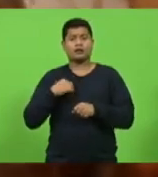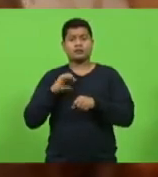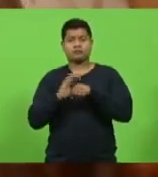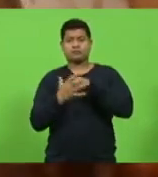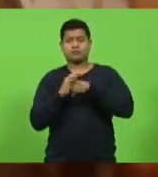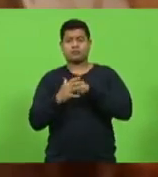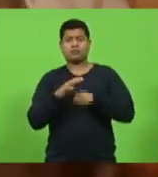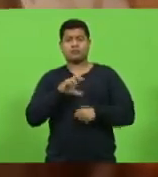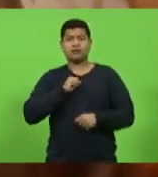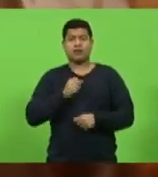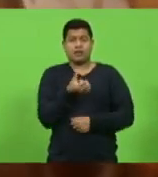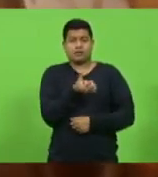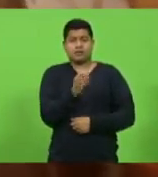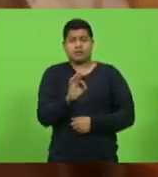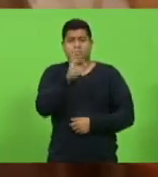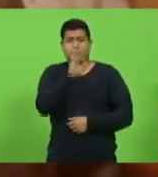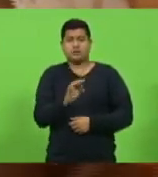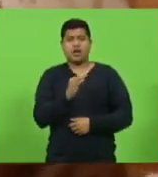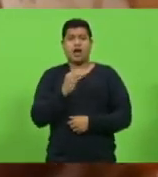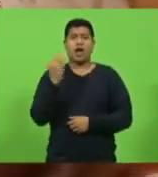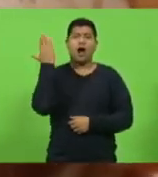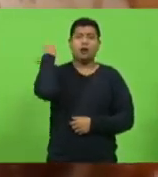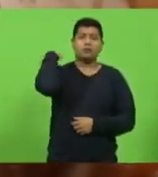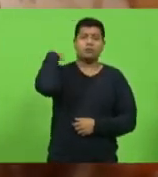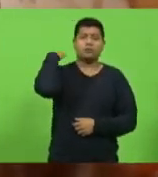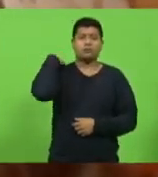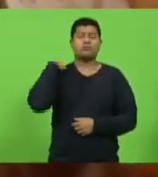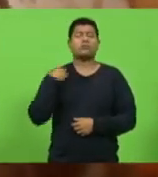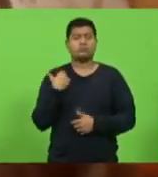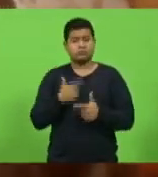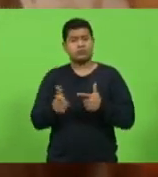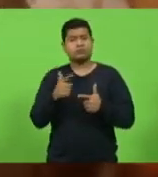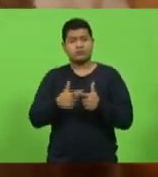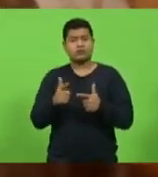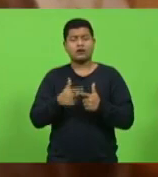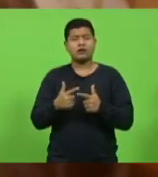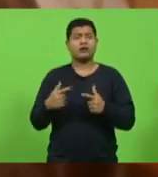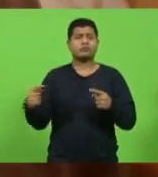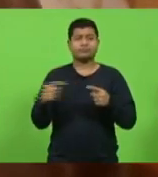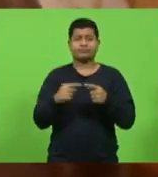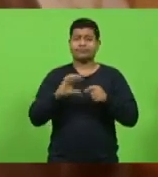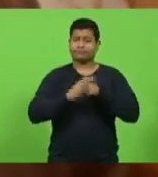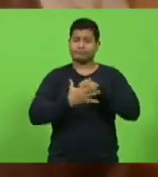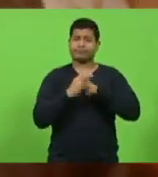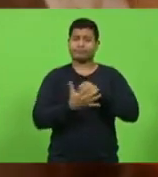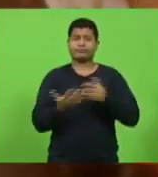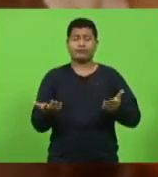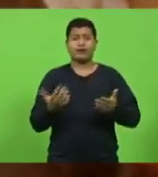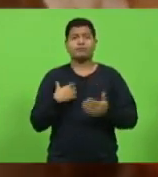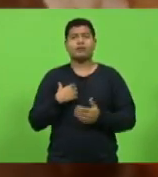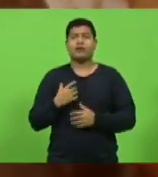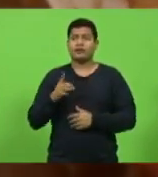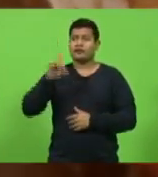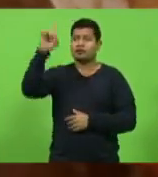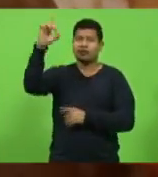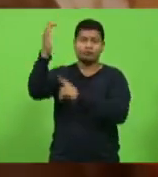60% do meu pulmão comprometido por causa da Covid. Mas graças a Deus,